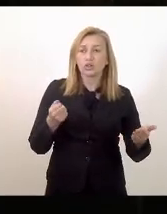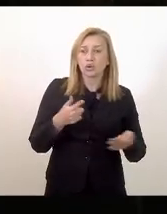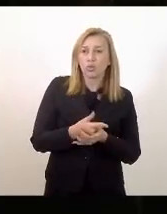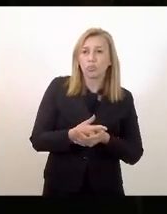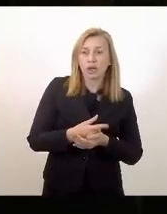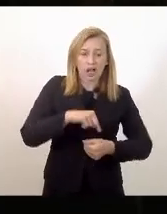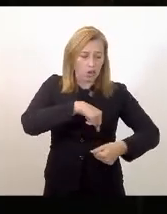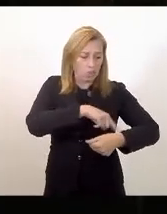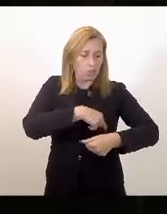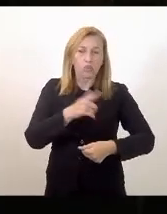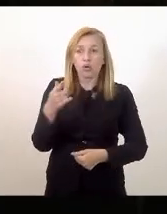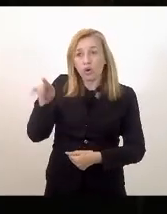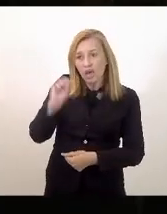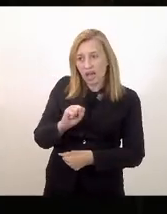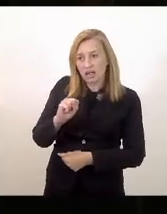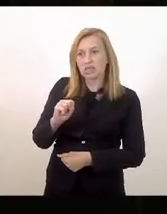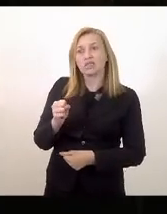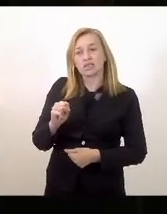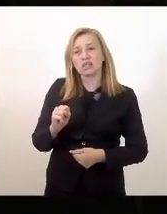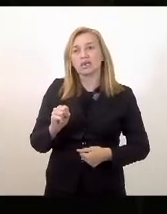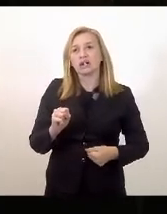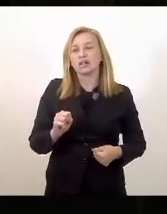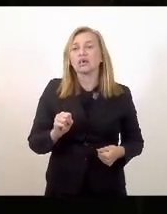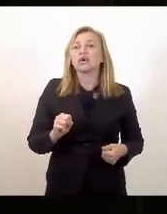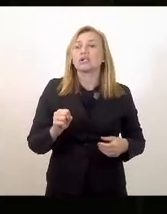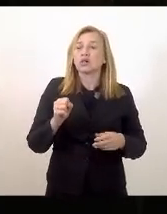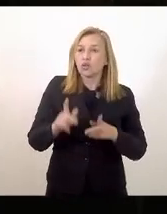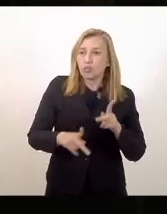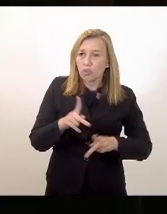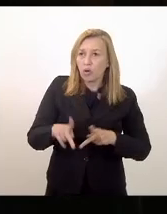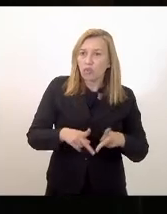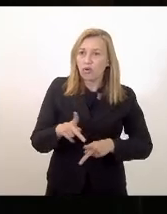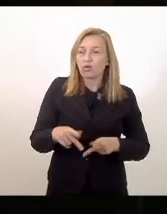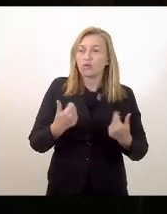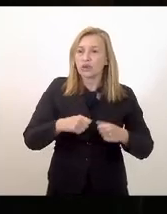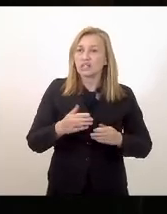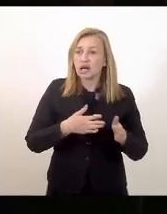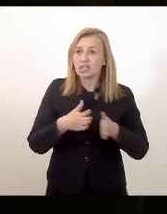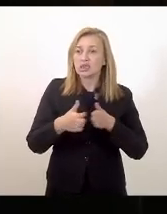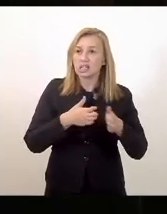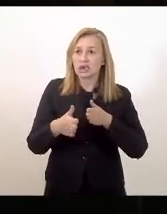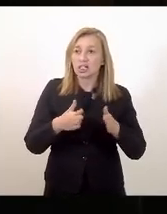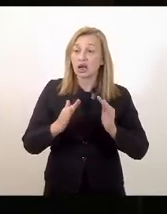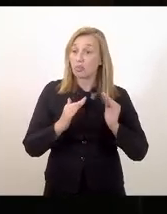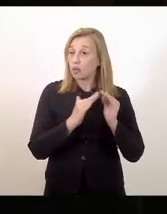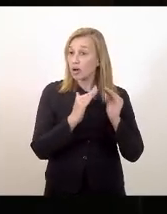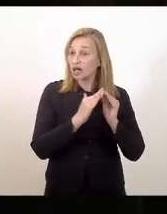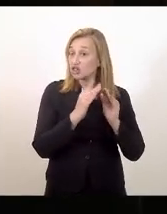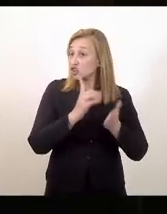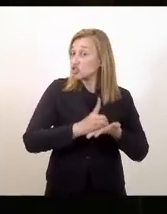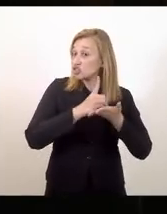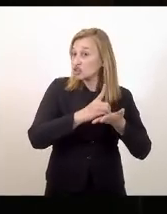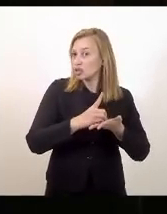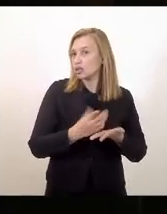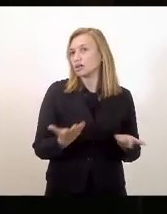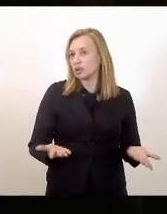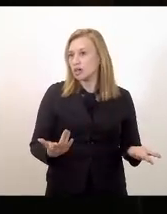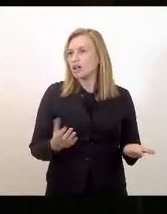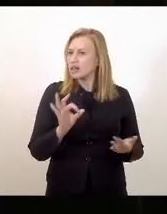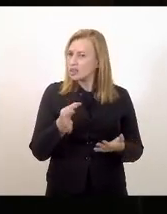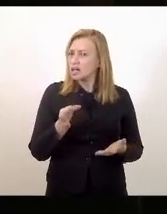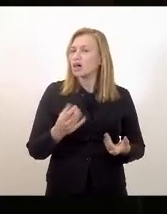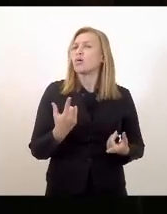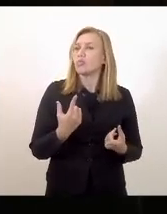gente tem que defender o óbvio aqui nessa casa, que a população tem que ter acesso à moradia digna. É o óbvio, porque isso